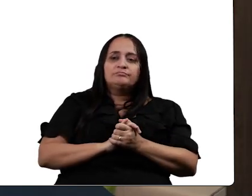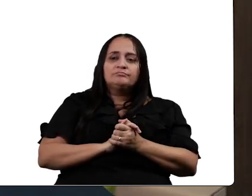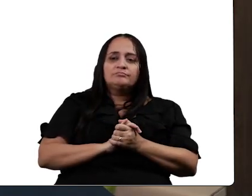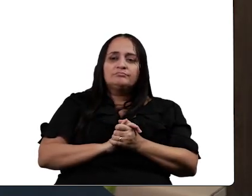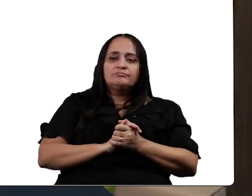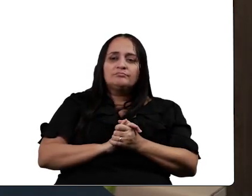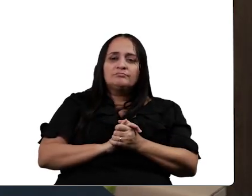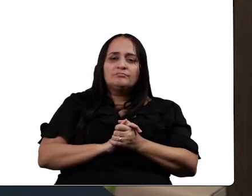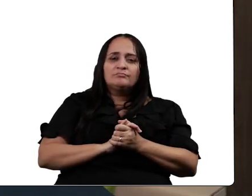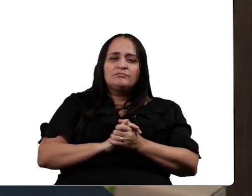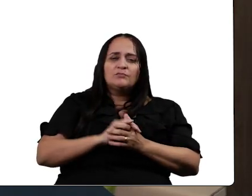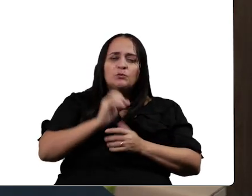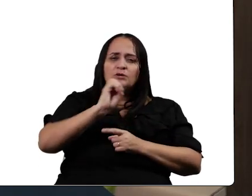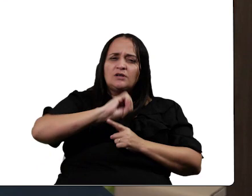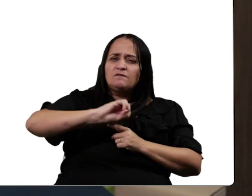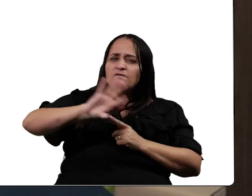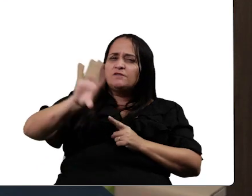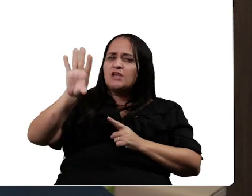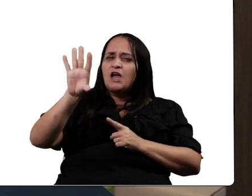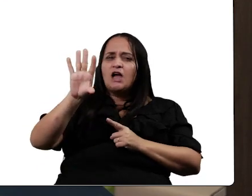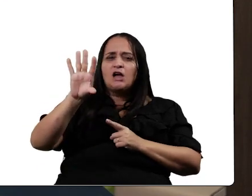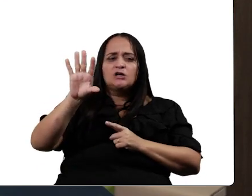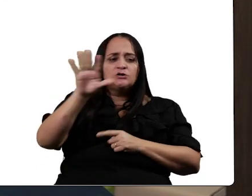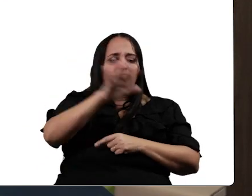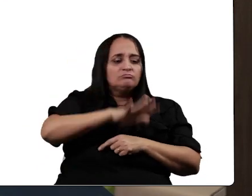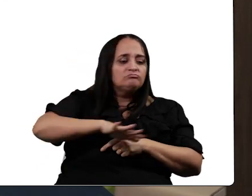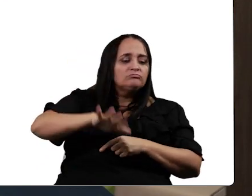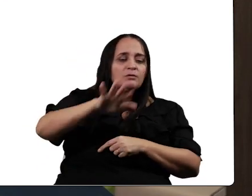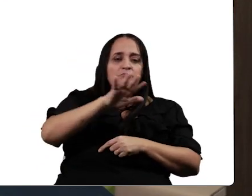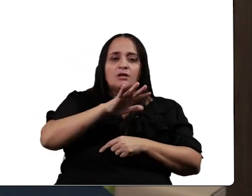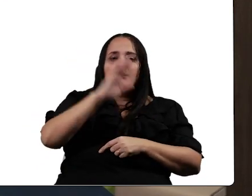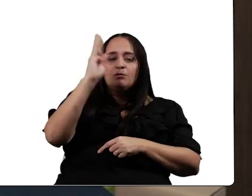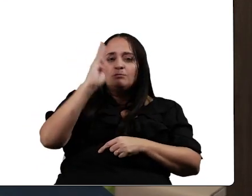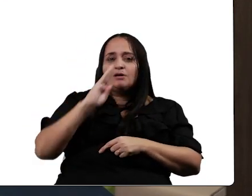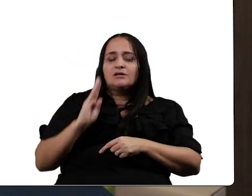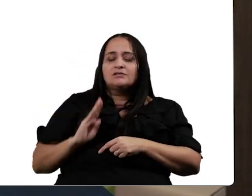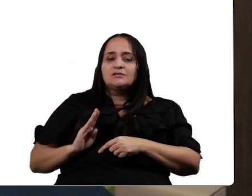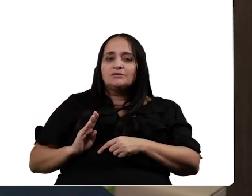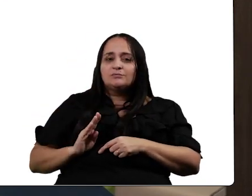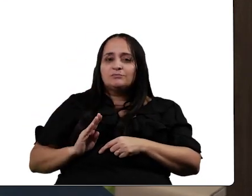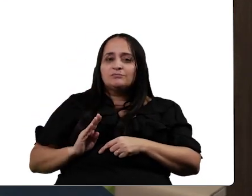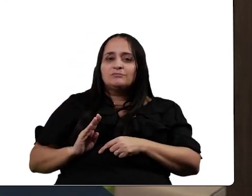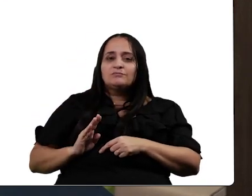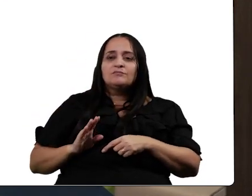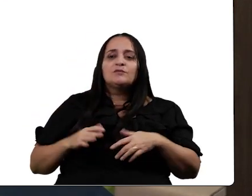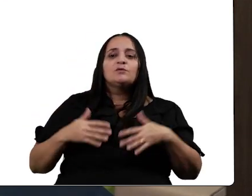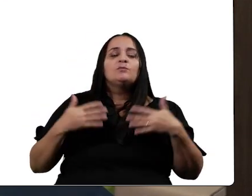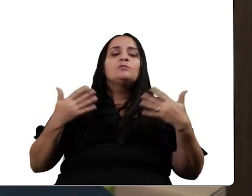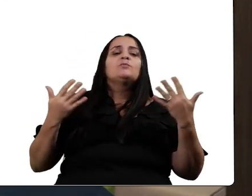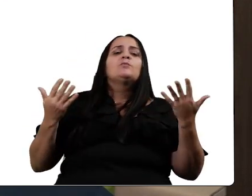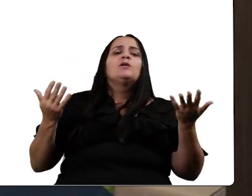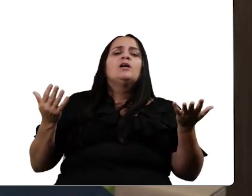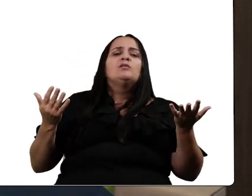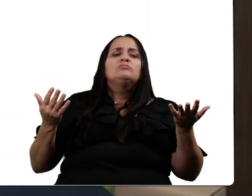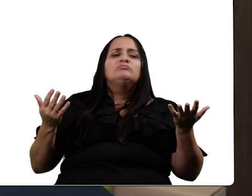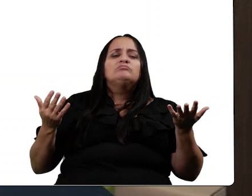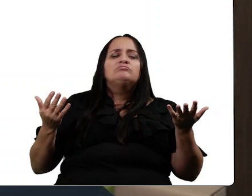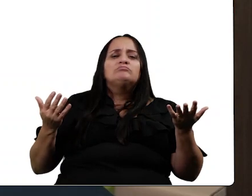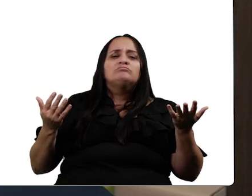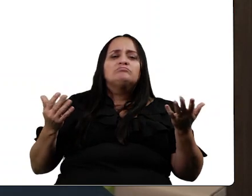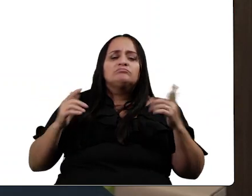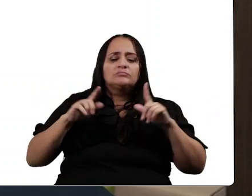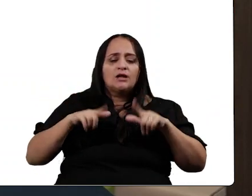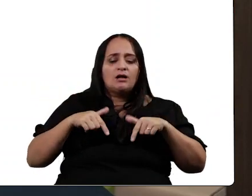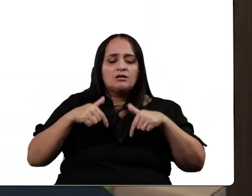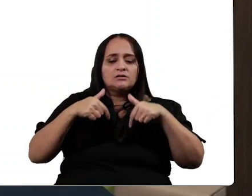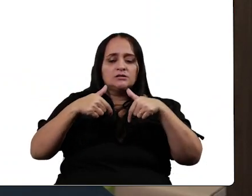ele diz viaje pelo Brasil, qual é o verbo? O verbo é o que faz, o que indica o movimento,